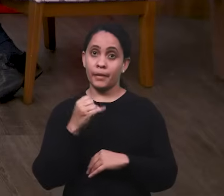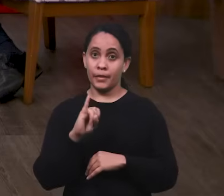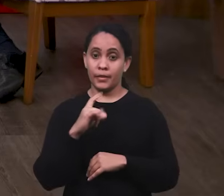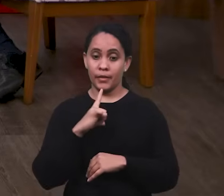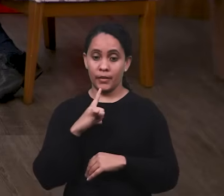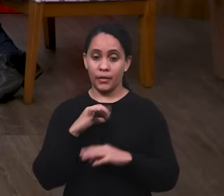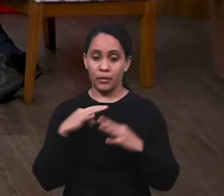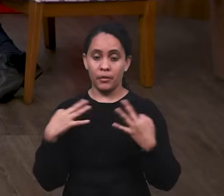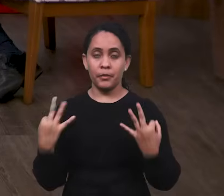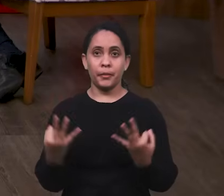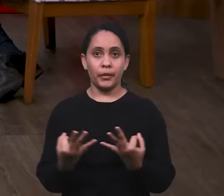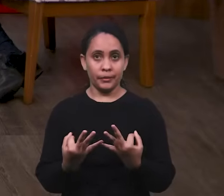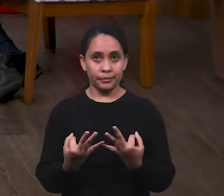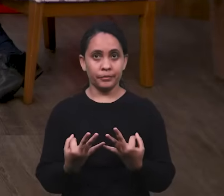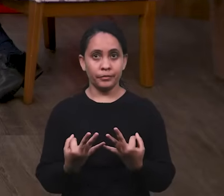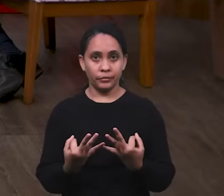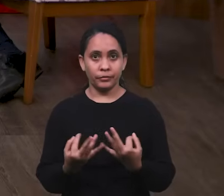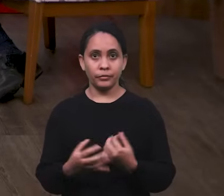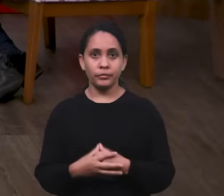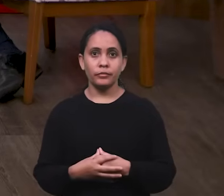tem numa família